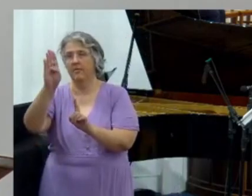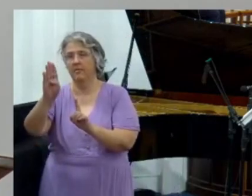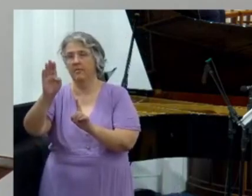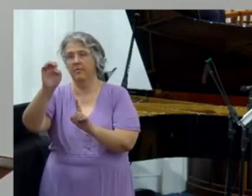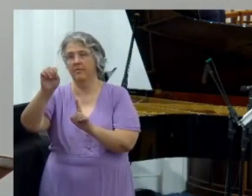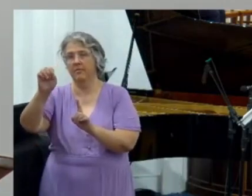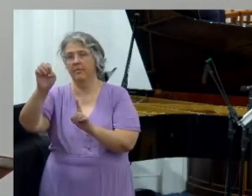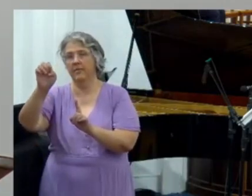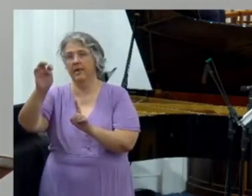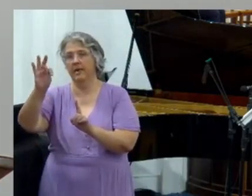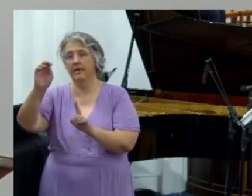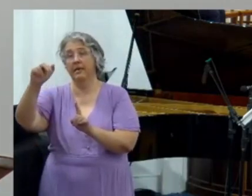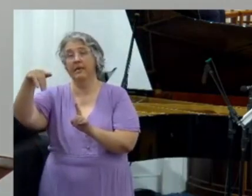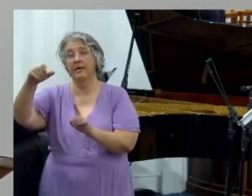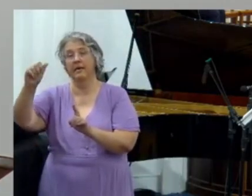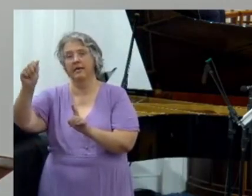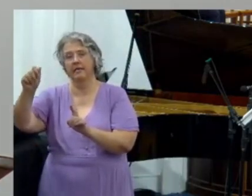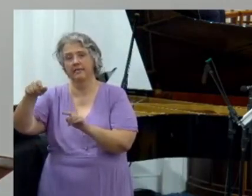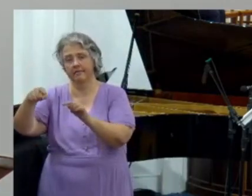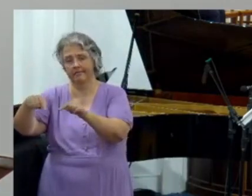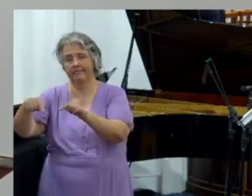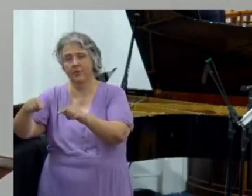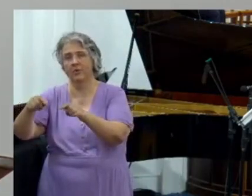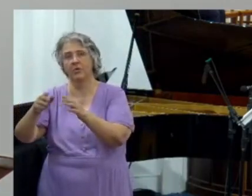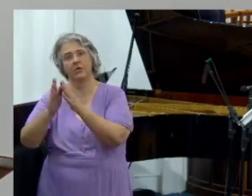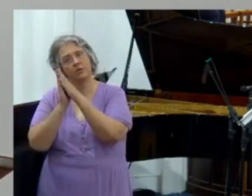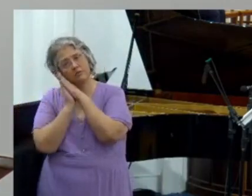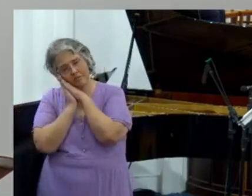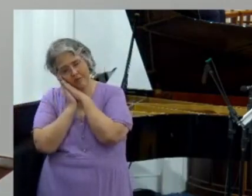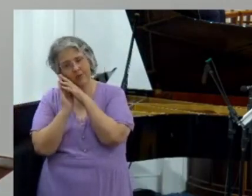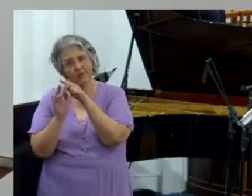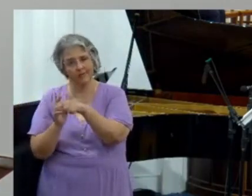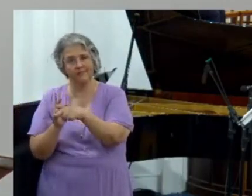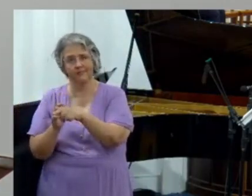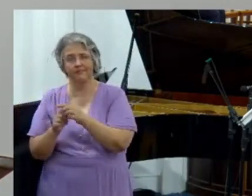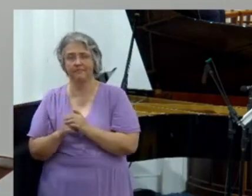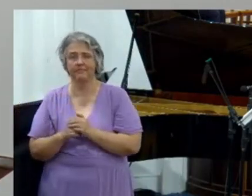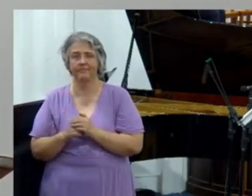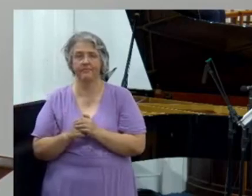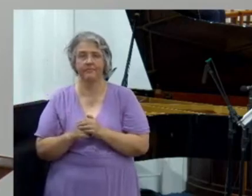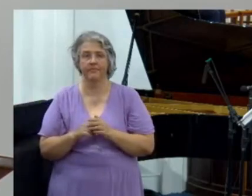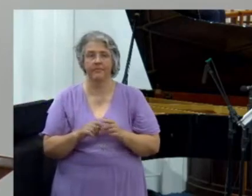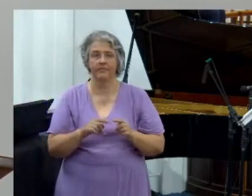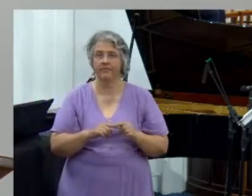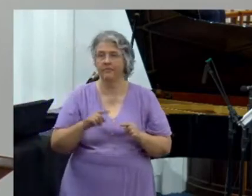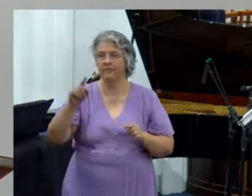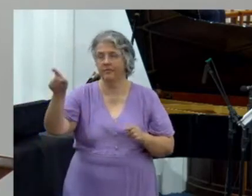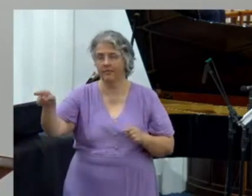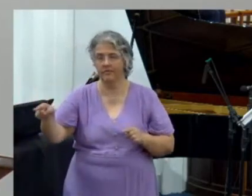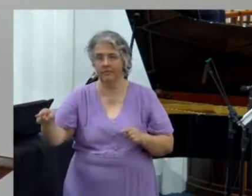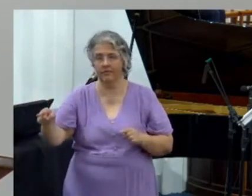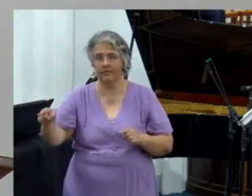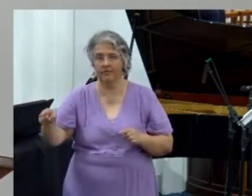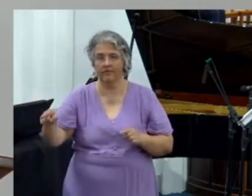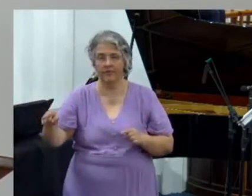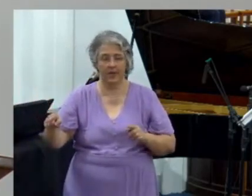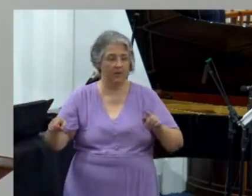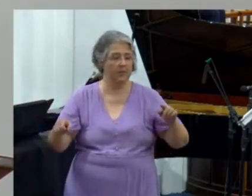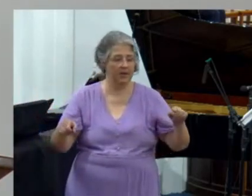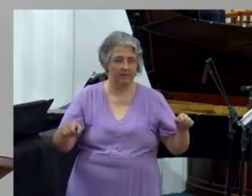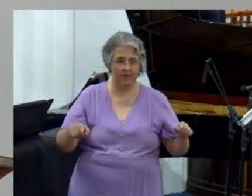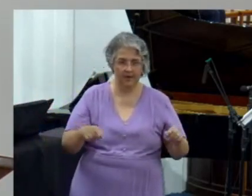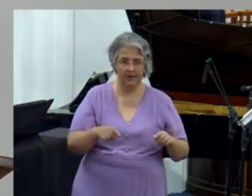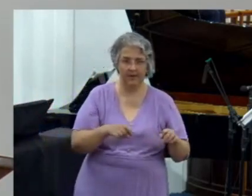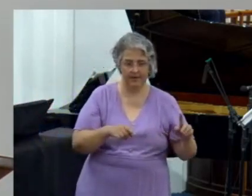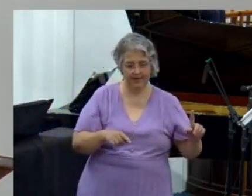Betânia, onde passou a noite. Cidade de Jerusalém era em uma montanha, cidade de Betânia era em outra montanha. Você precisava sair da